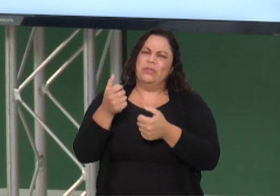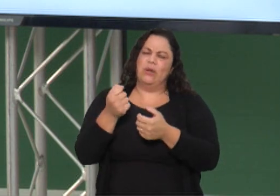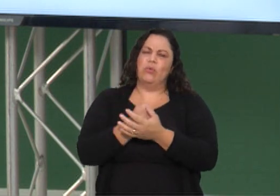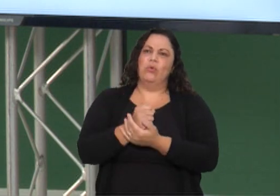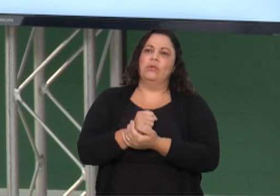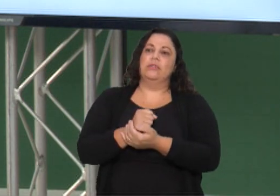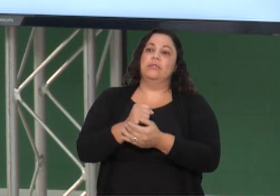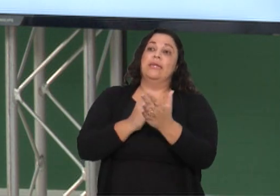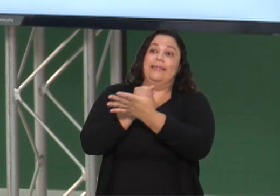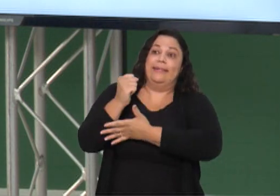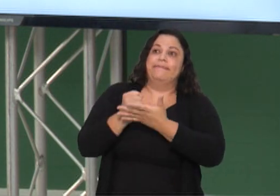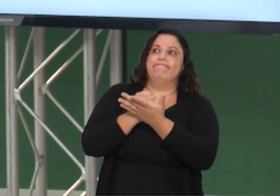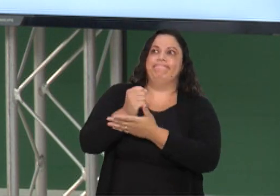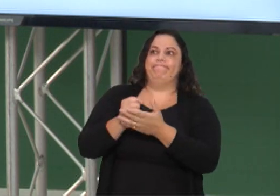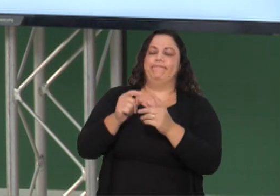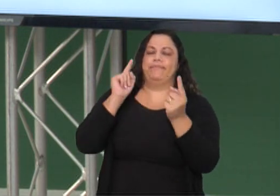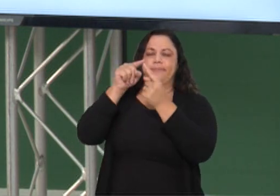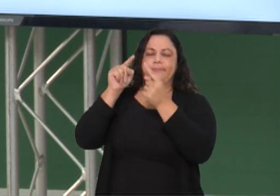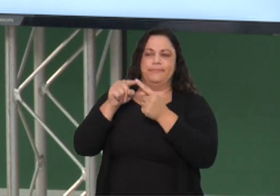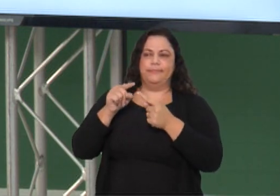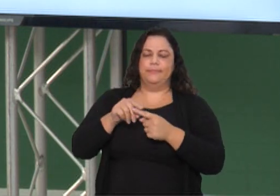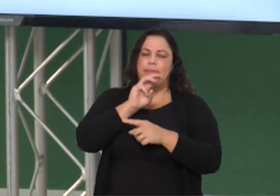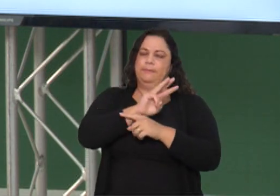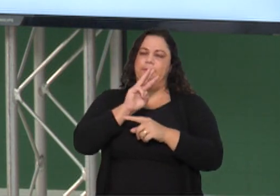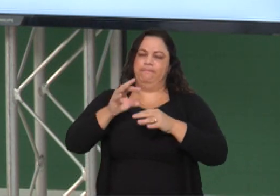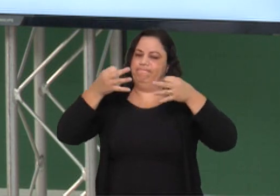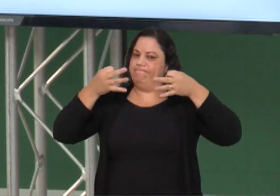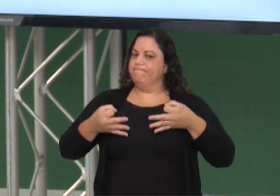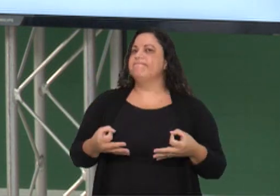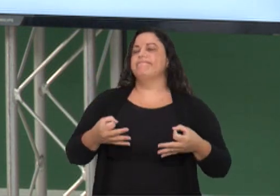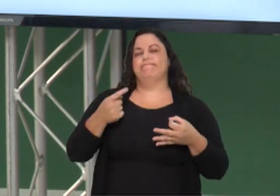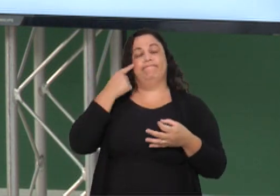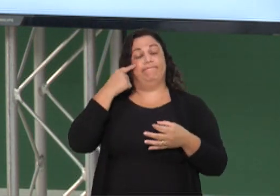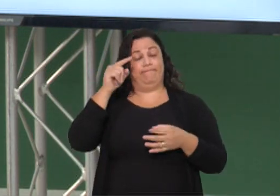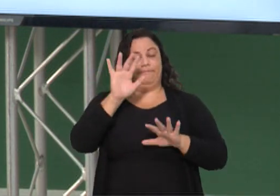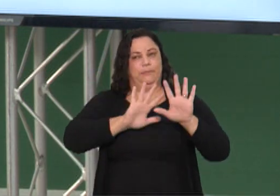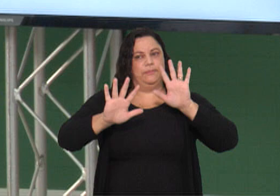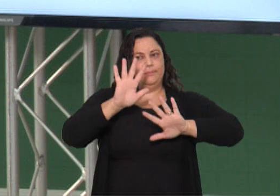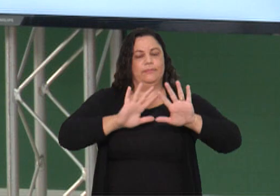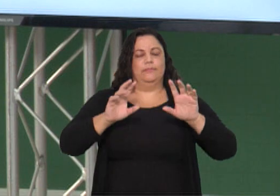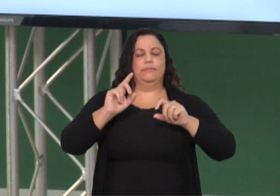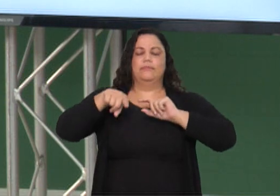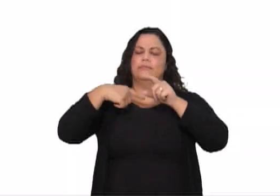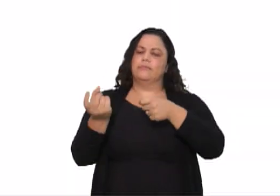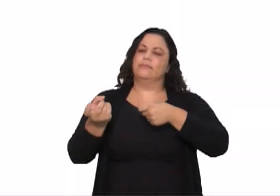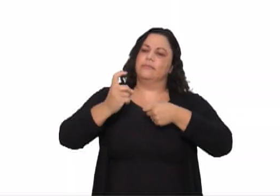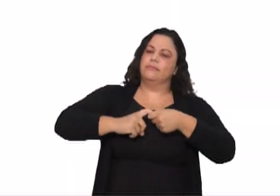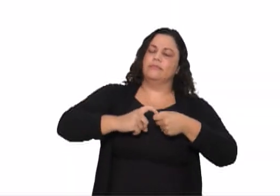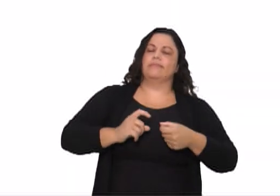fundamentada, bem escrita, com referenciais e tudo mais. Daqui a pouquinho nós voltamos e vamos corrigir junto.